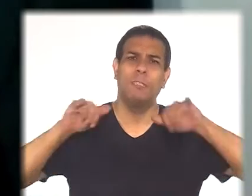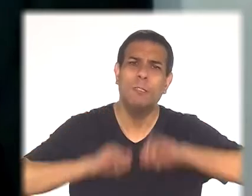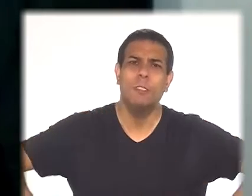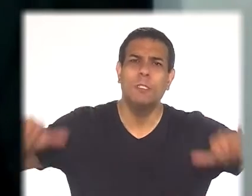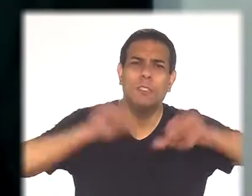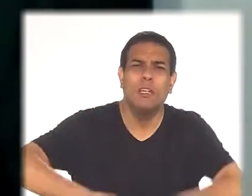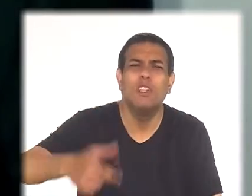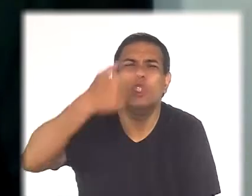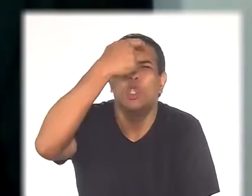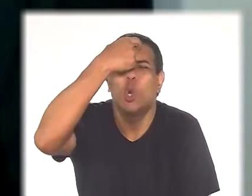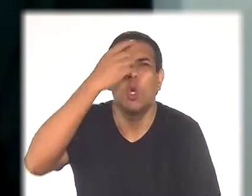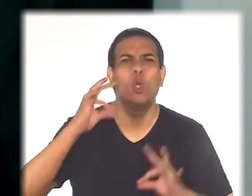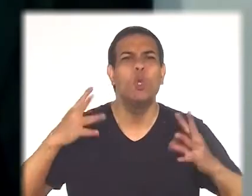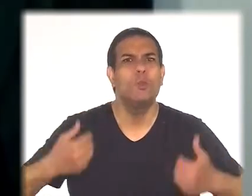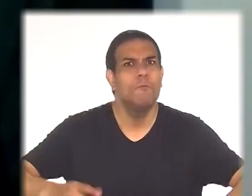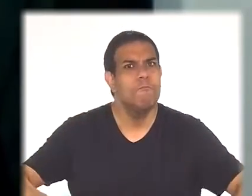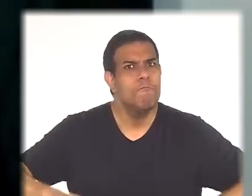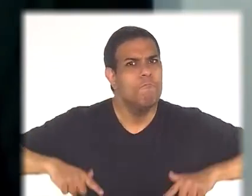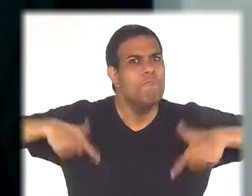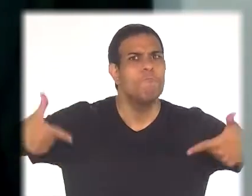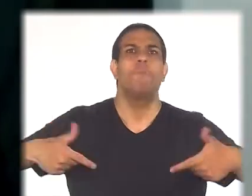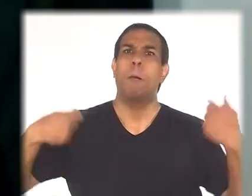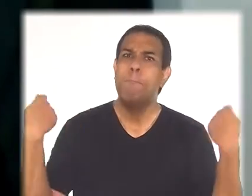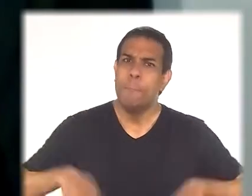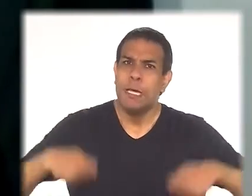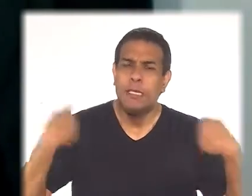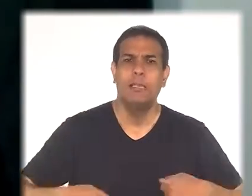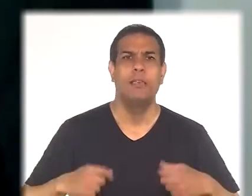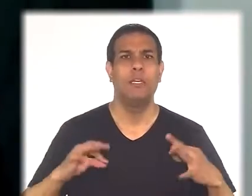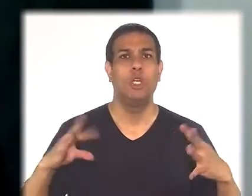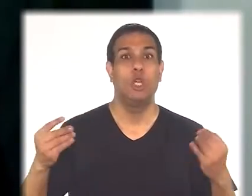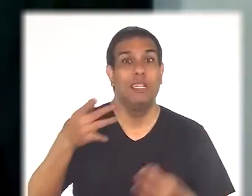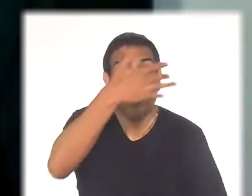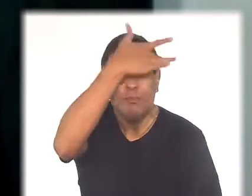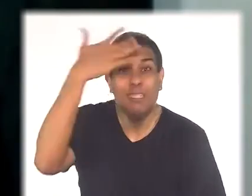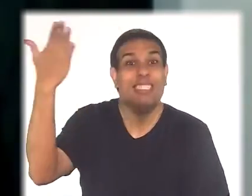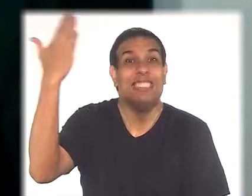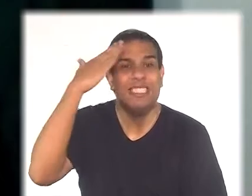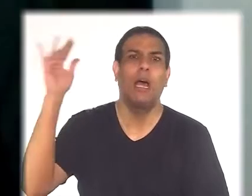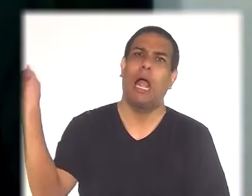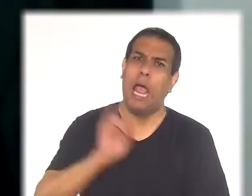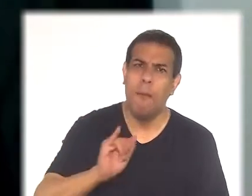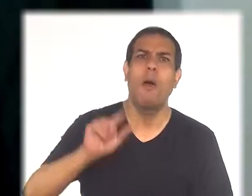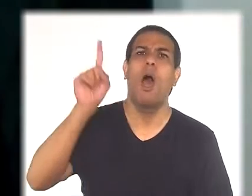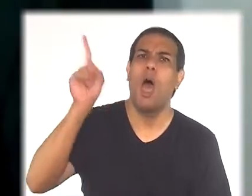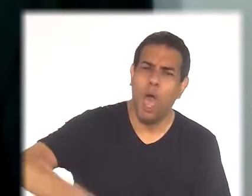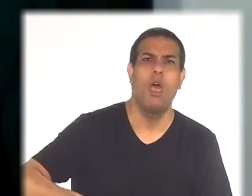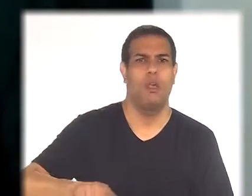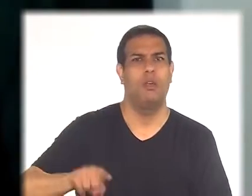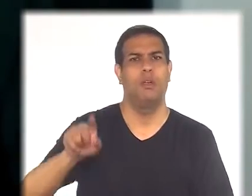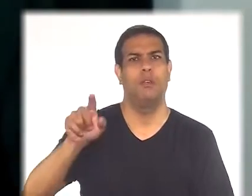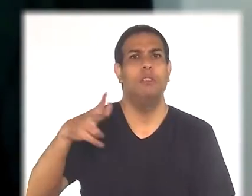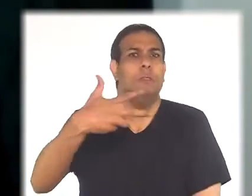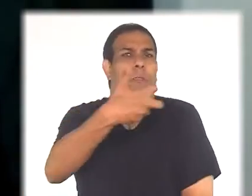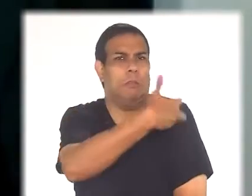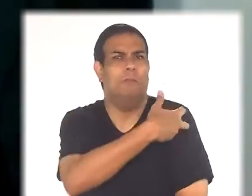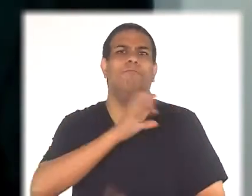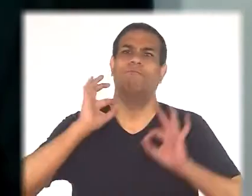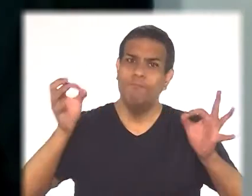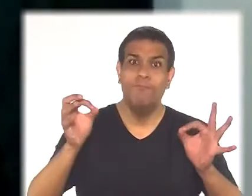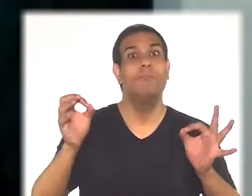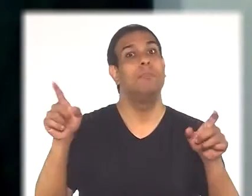defendemos, sim, campanhas de conscientização muito fortes, para que as pessoas saibam da importância